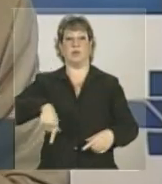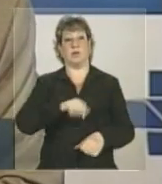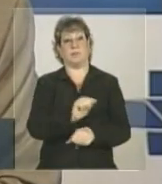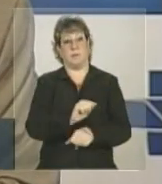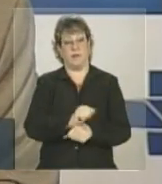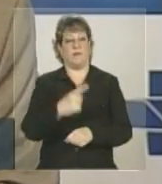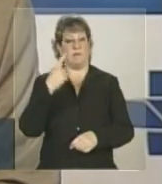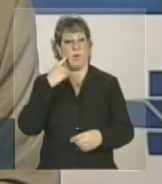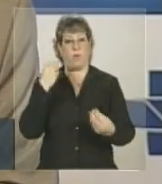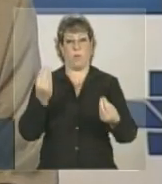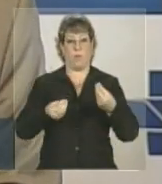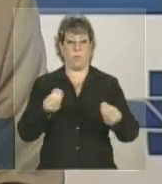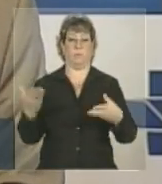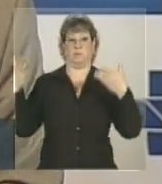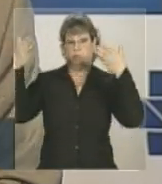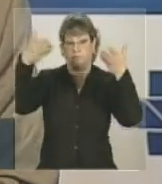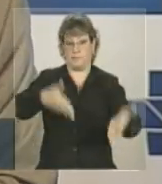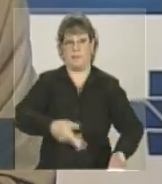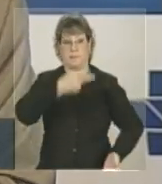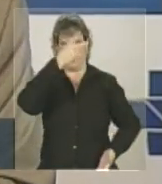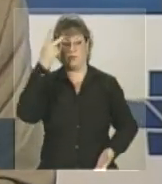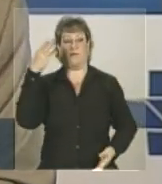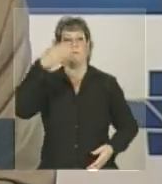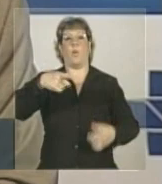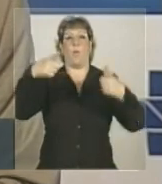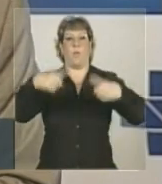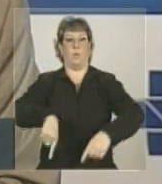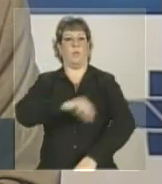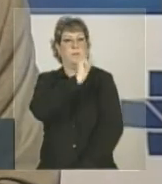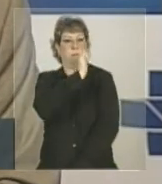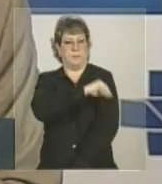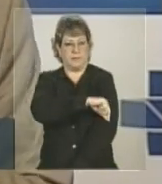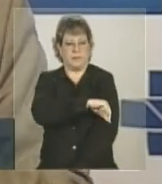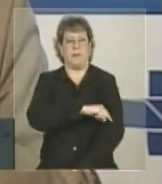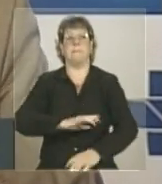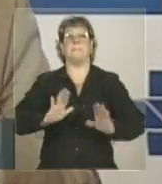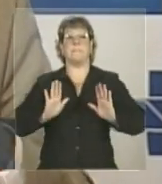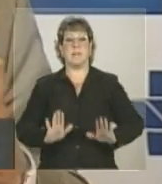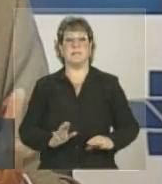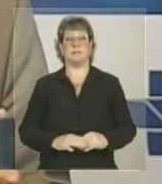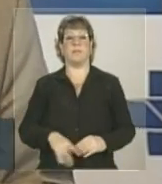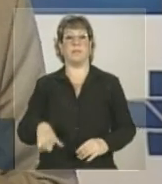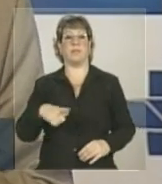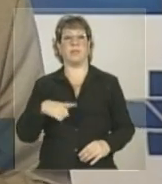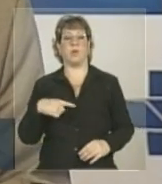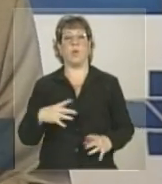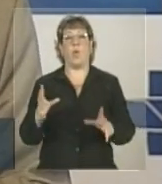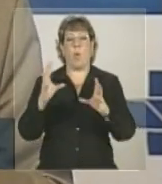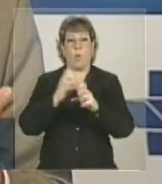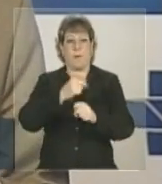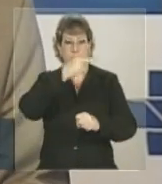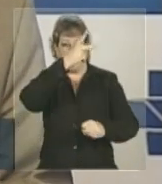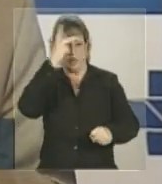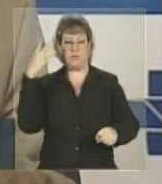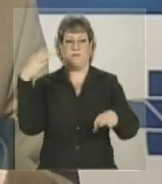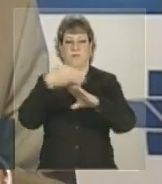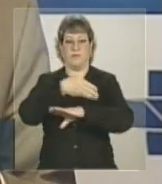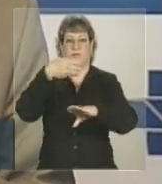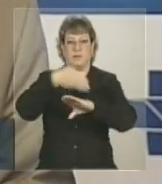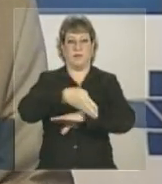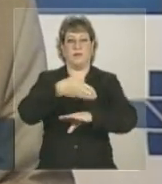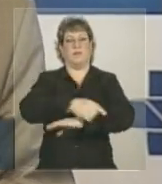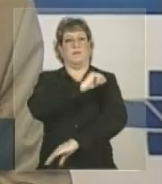grande comparecimento das pessoas aos postos de saúde, mas pelo número de pessoas que vai ser